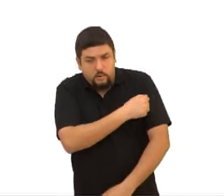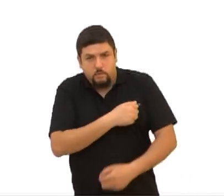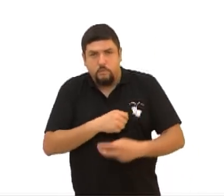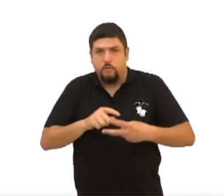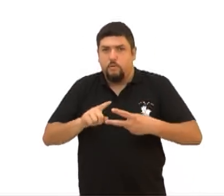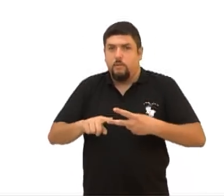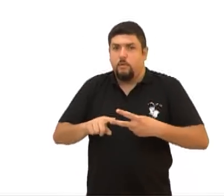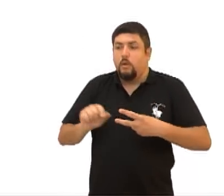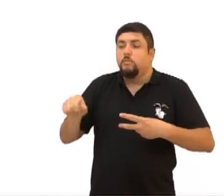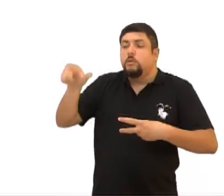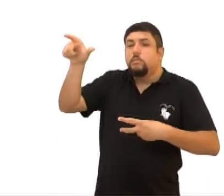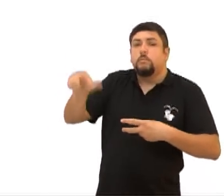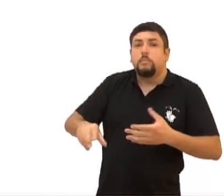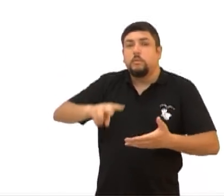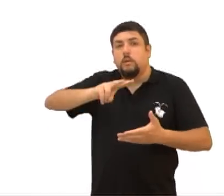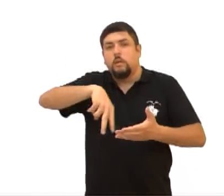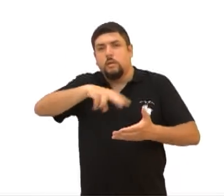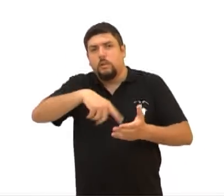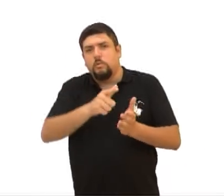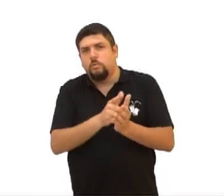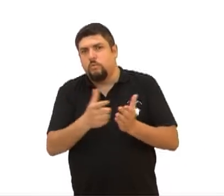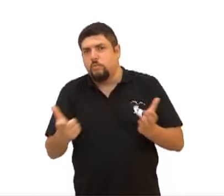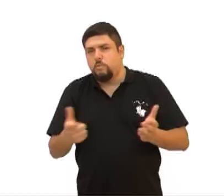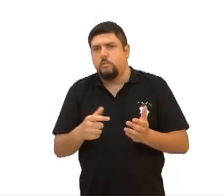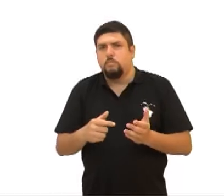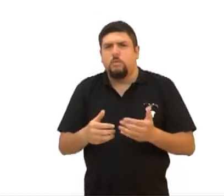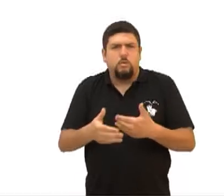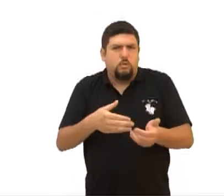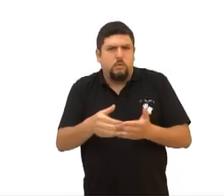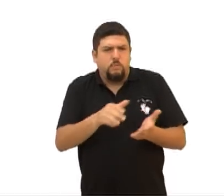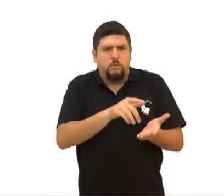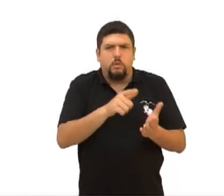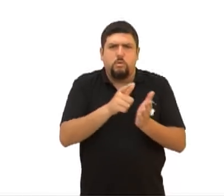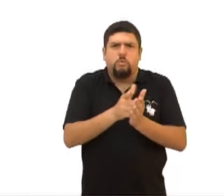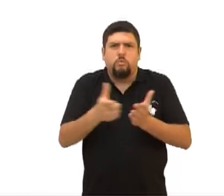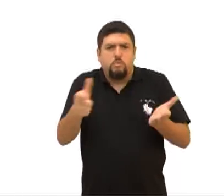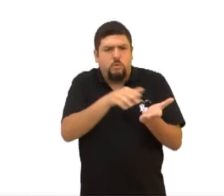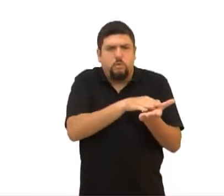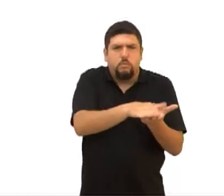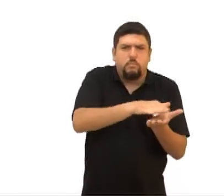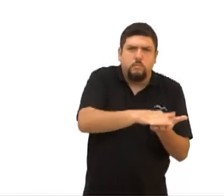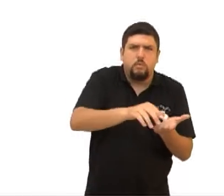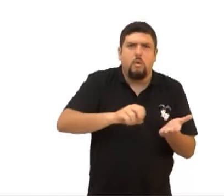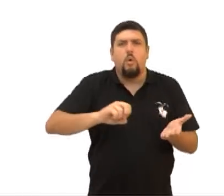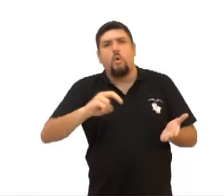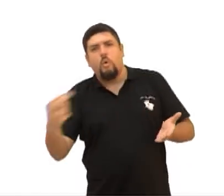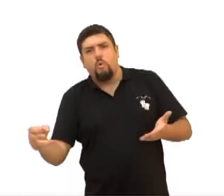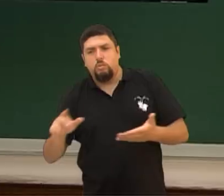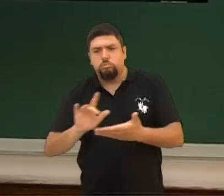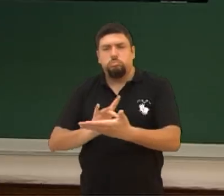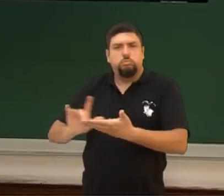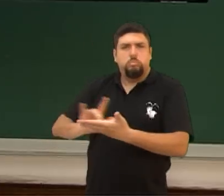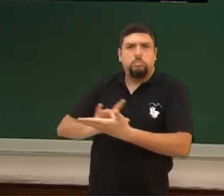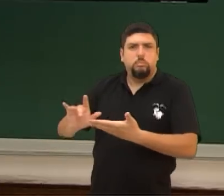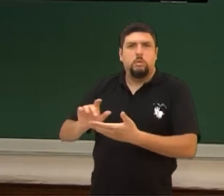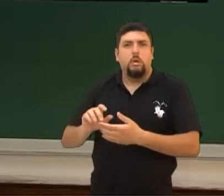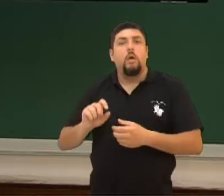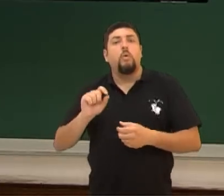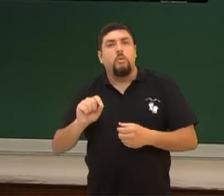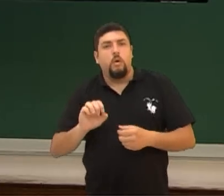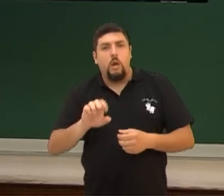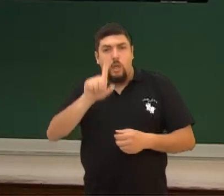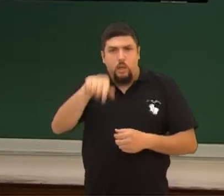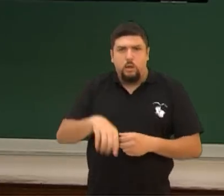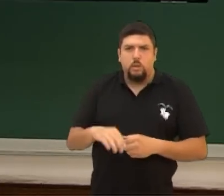de jornais e de revistas, sejam eles impressos ou online, né? Eles são voltados à divulgação científica, de um